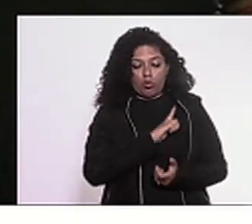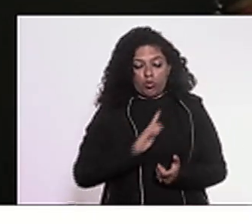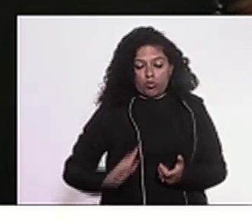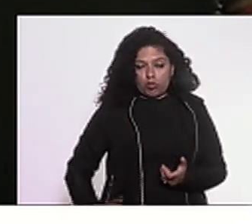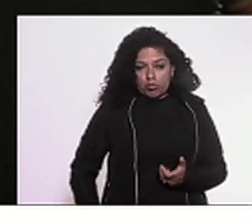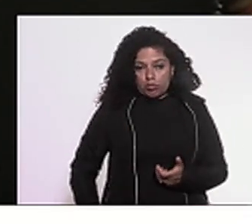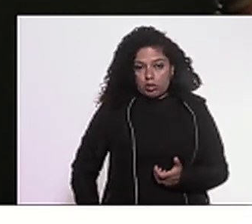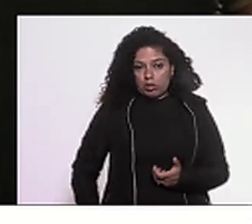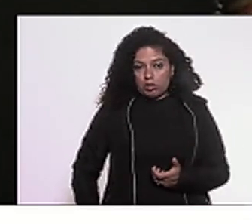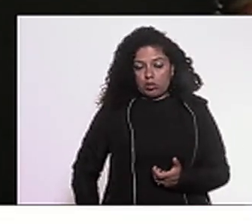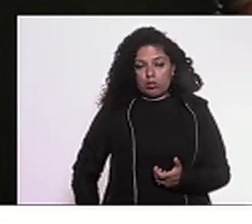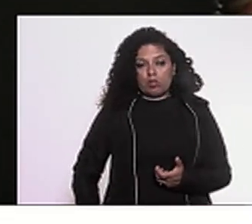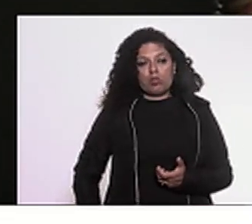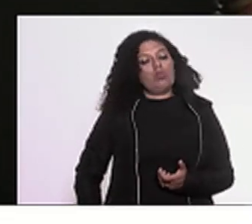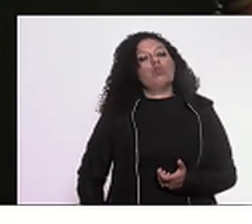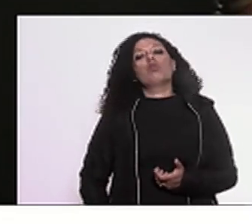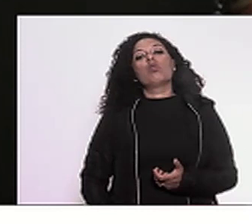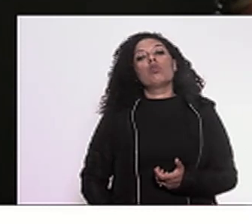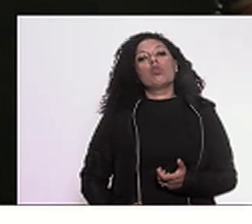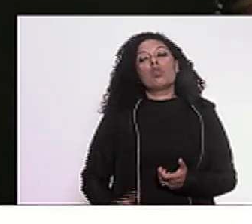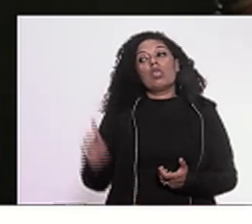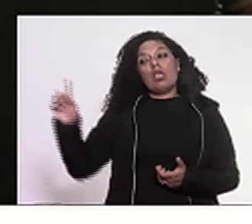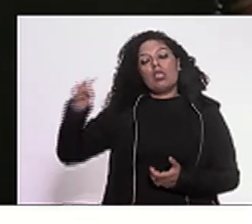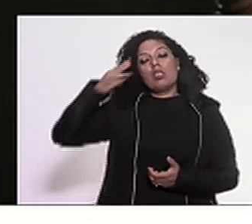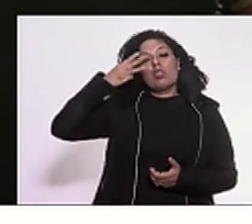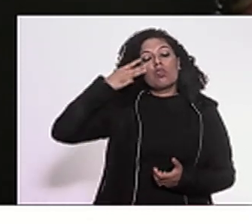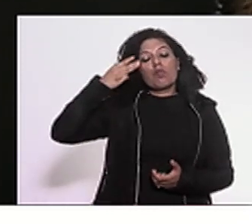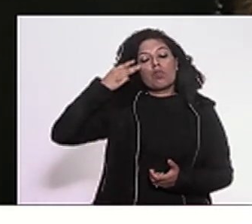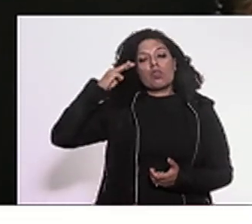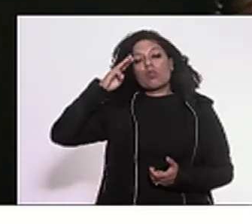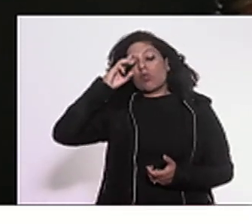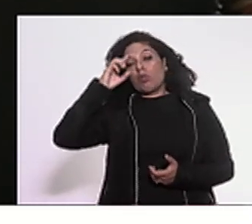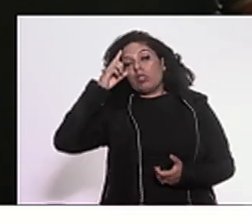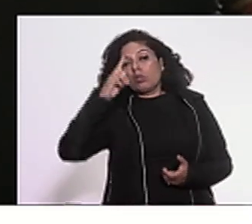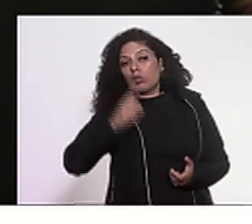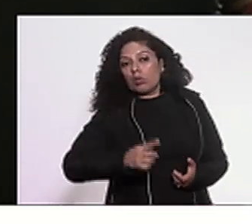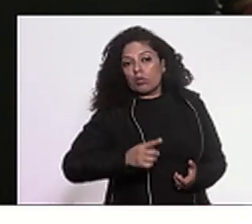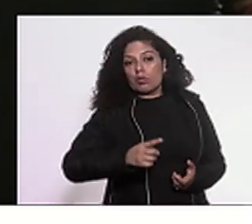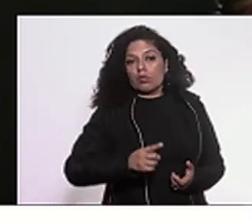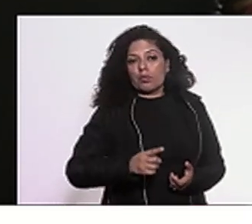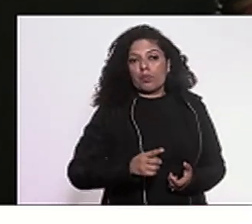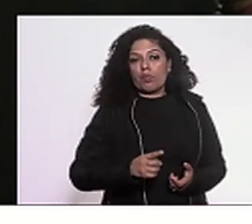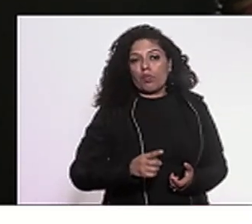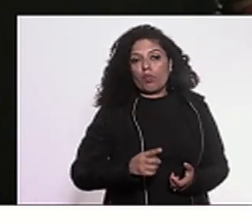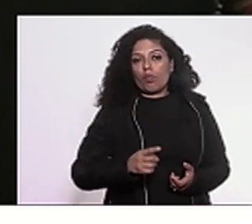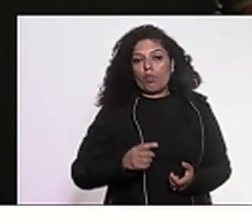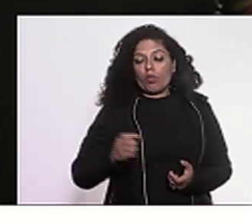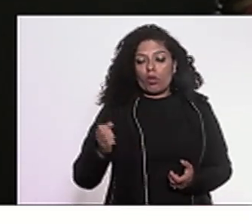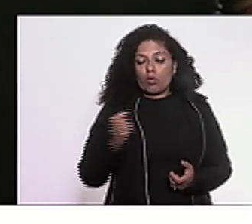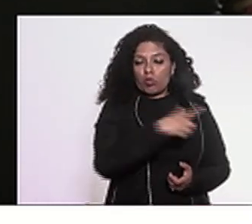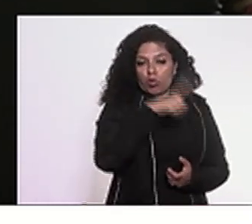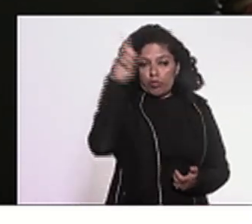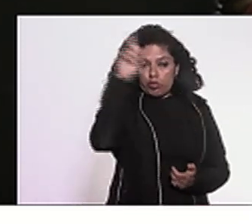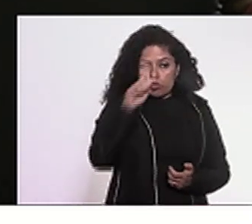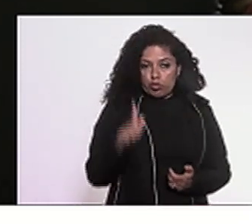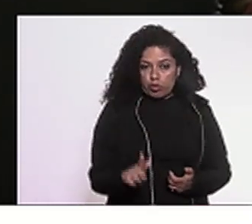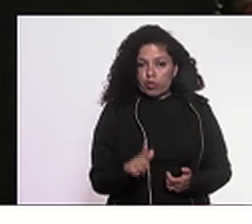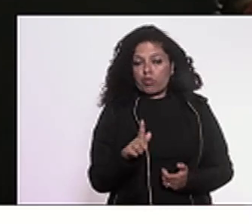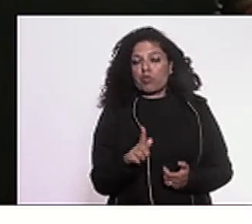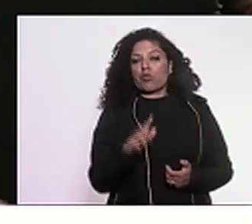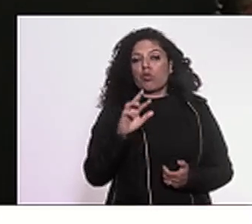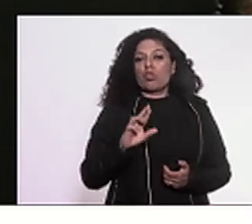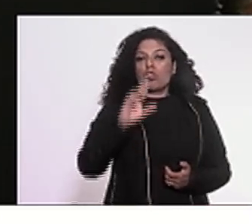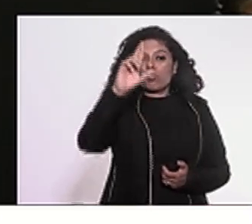aconteceu? O governador nomeou o novo gestor do órgão,